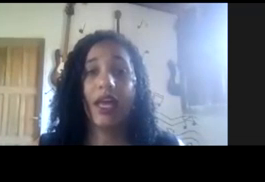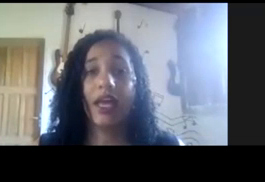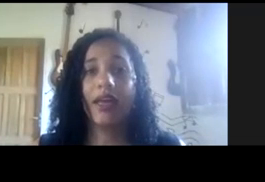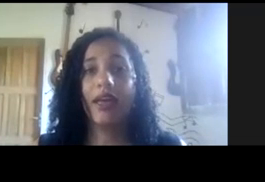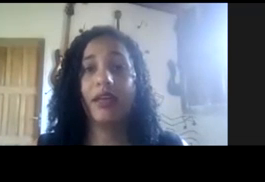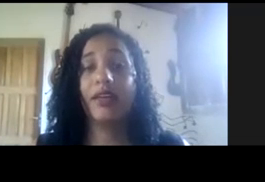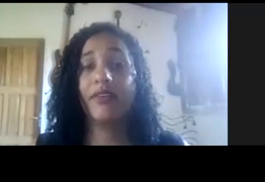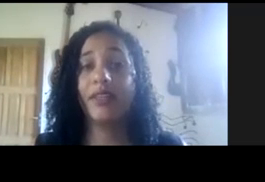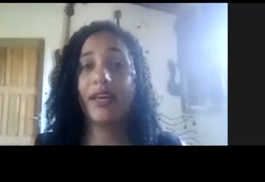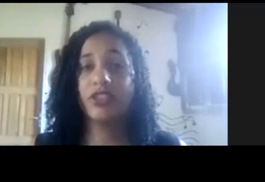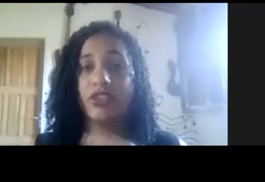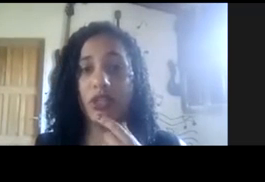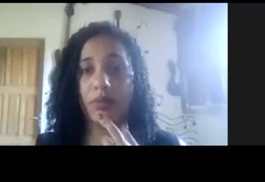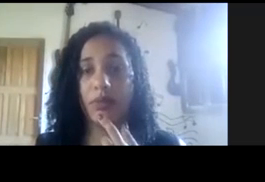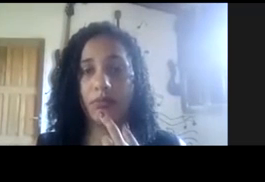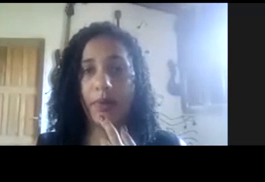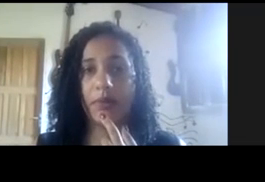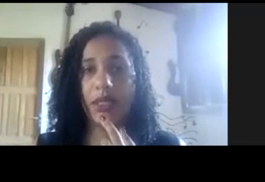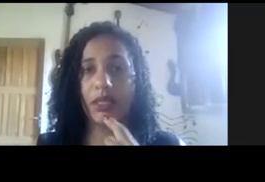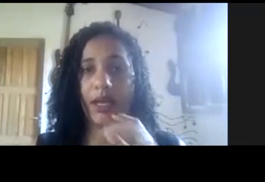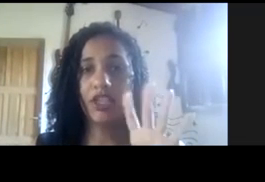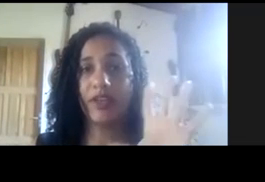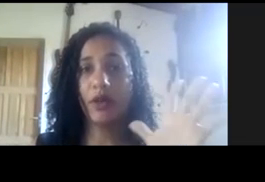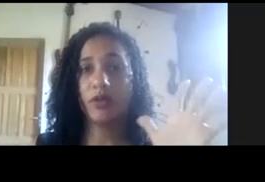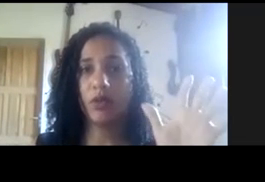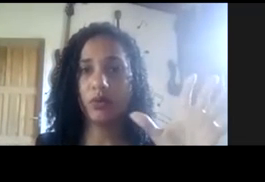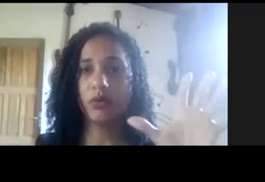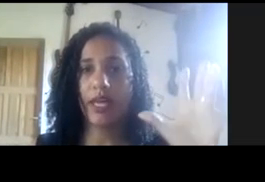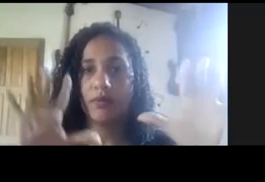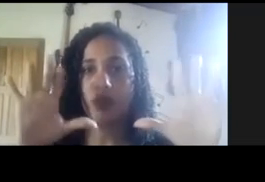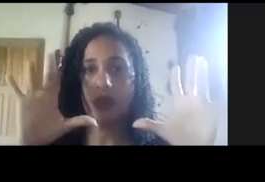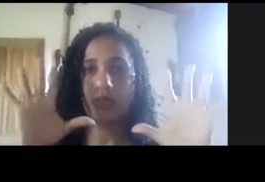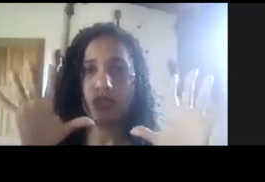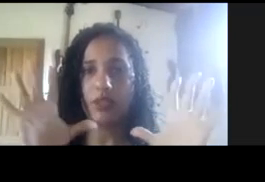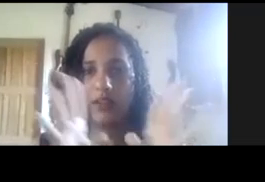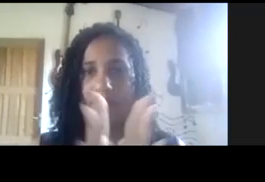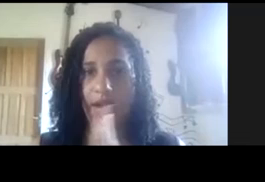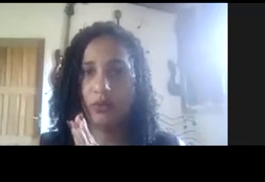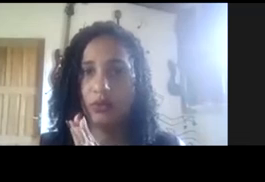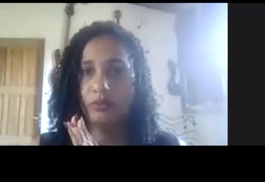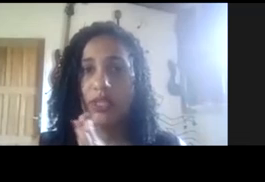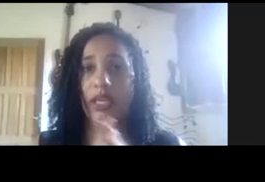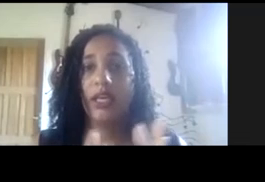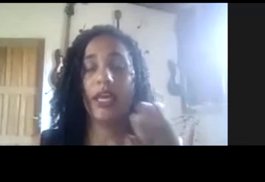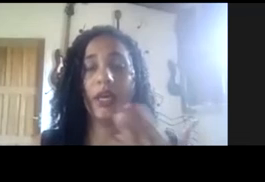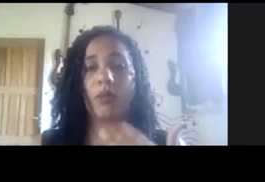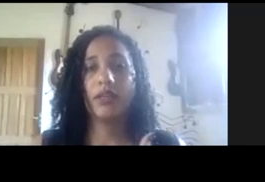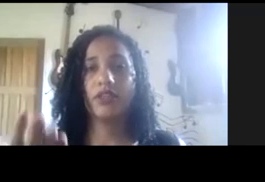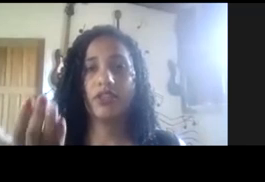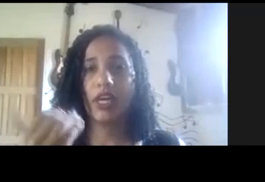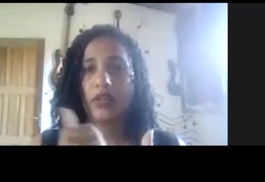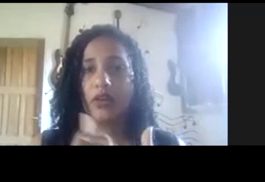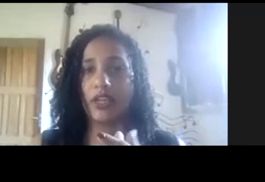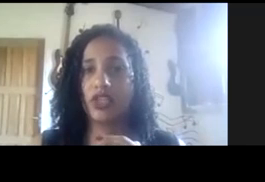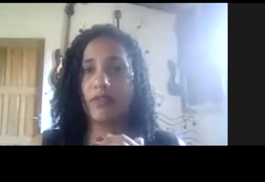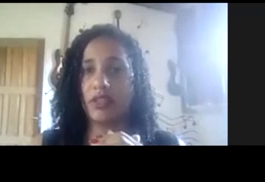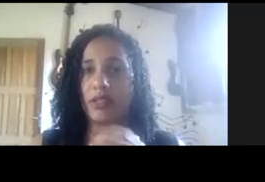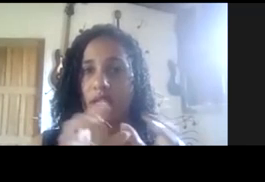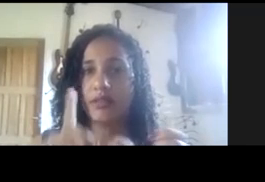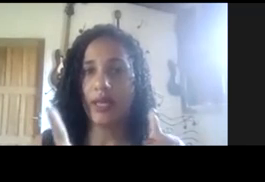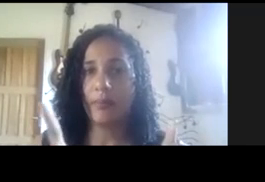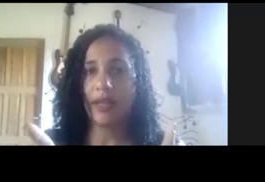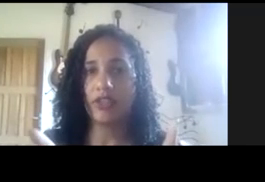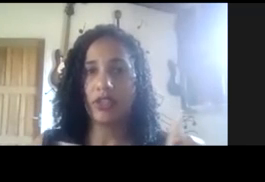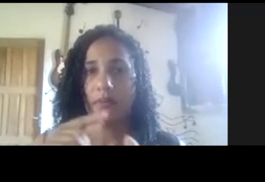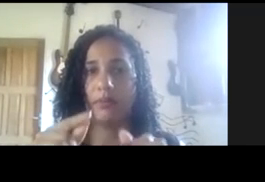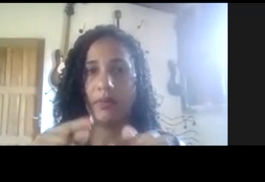Bora lá? Na verdade, Aninha, me permita, a gente vai dar os 10 minutos de intervalo, e aí quando a gente retornar, a gente já vai